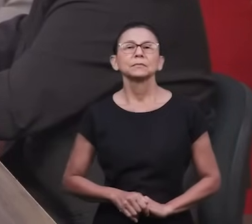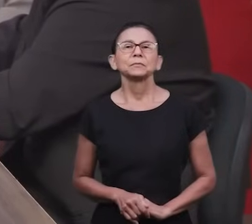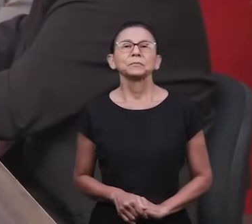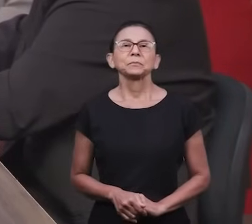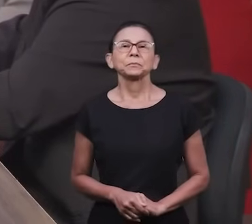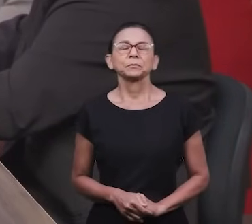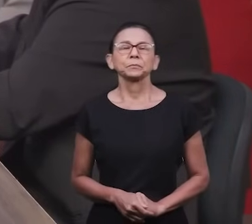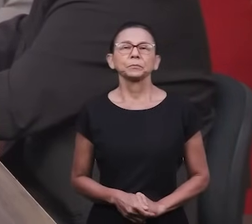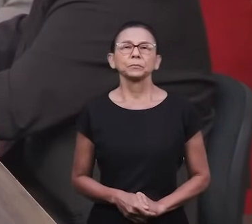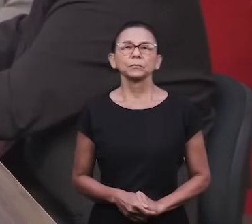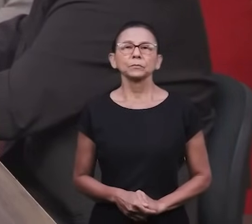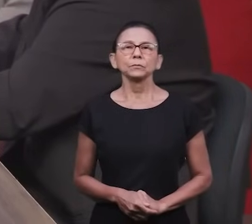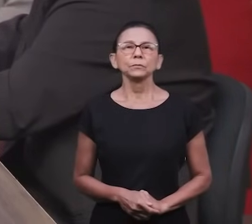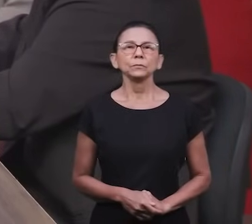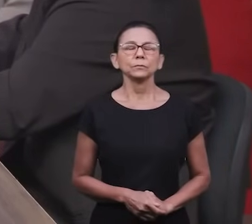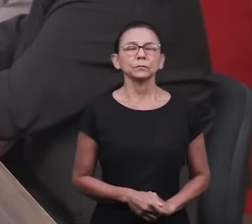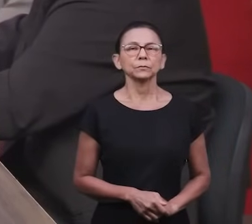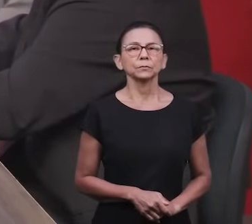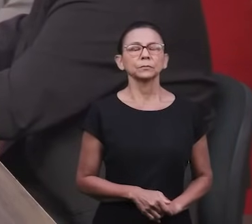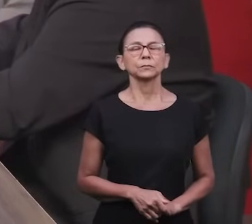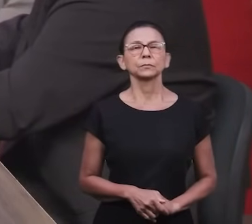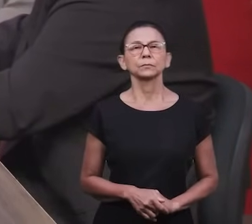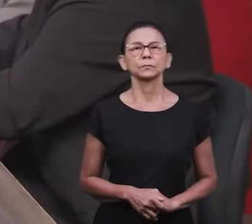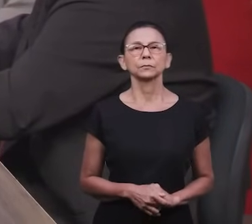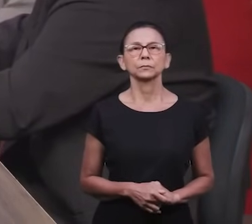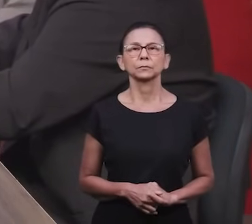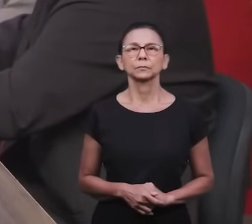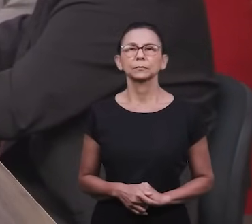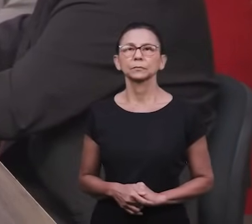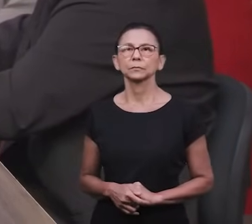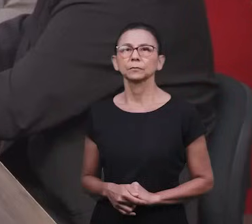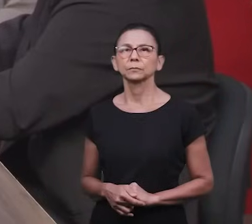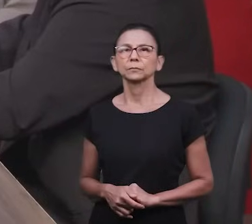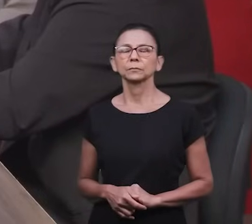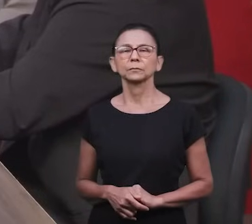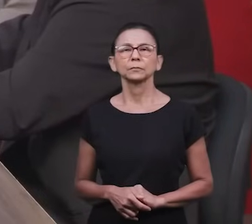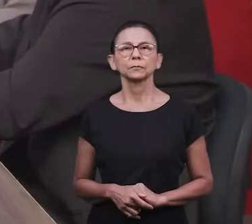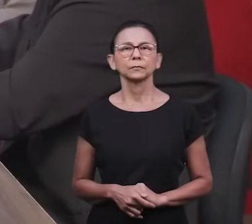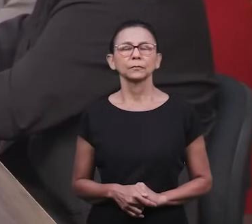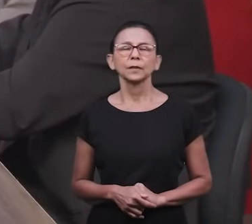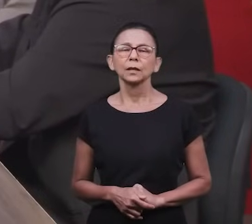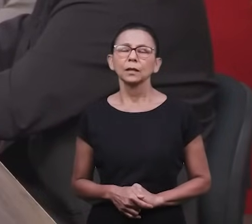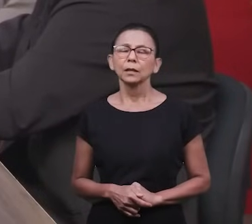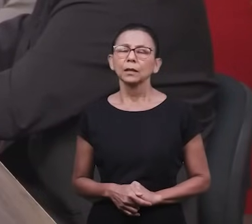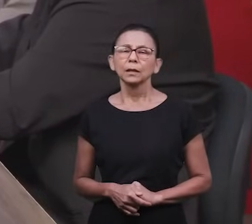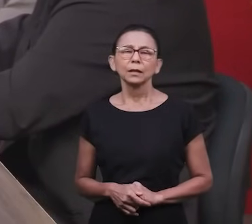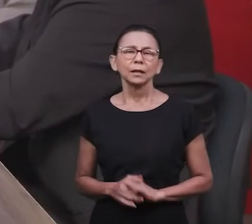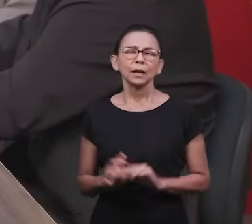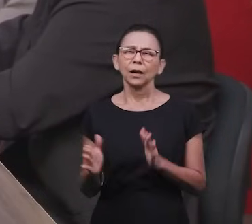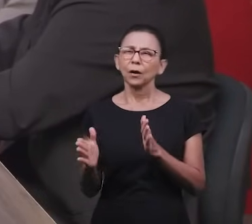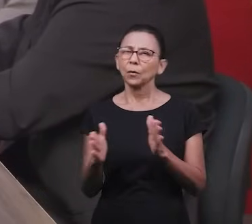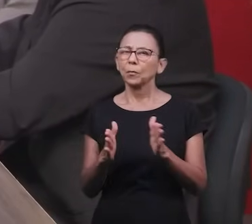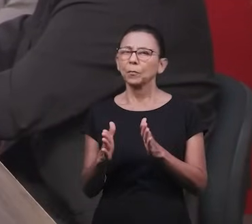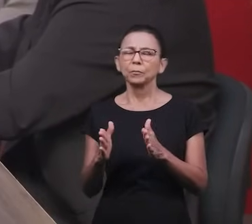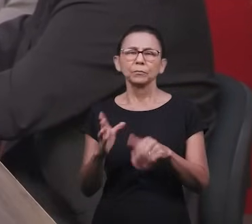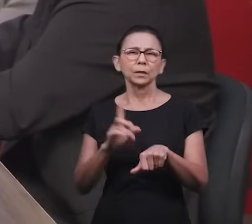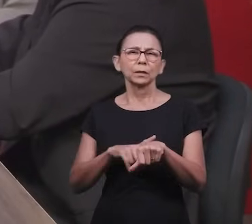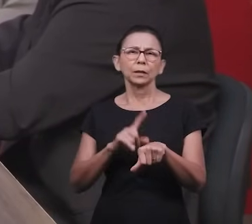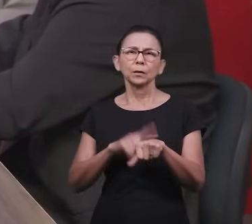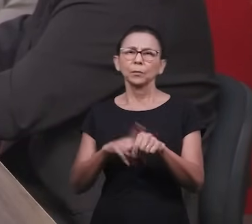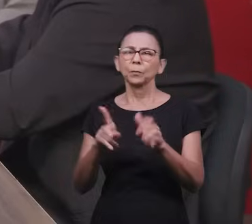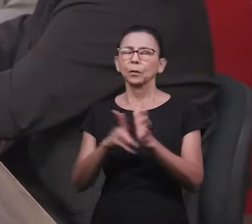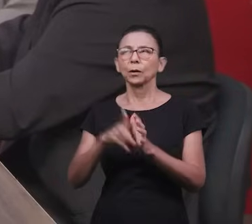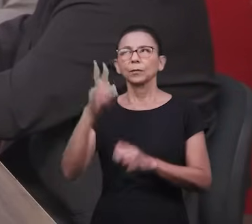chegar. O final é que o pastor Gedaí até falou, né? Que há um tempo do